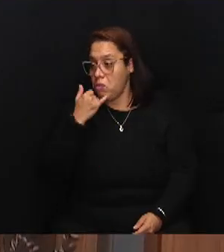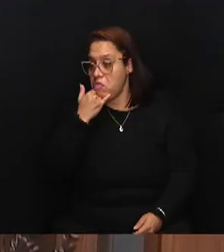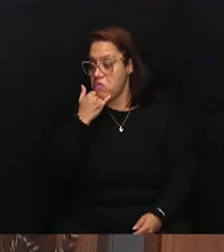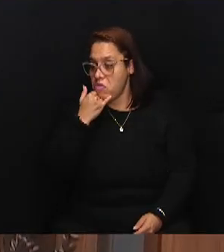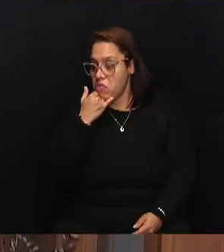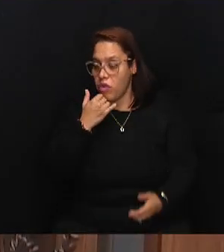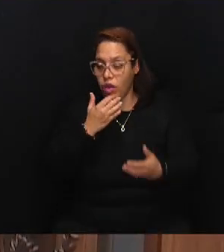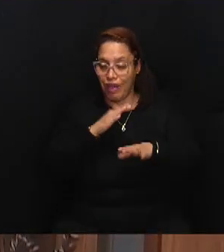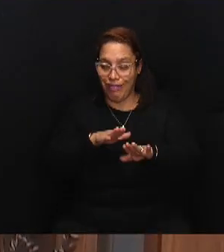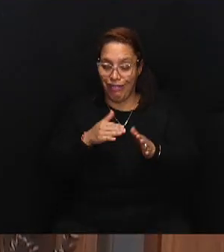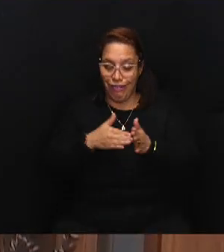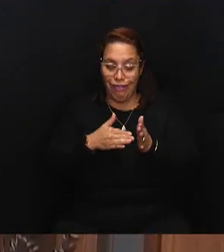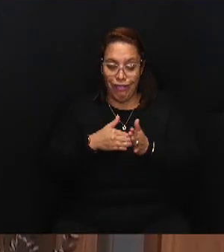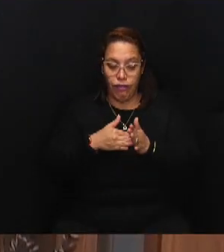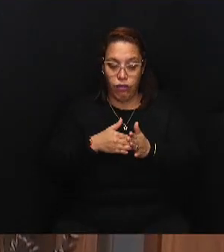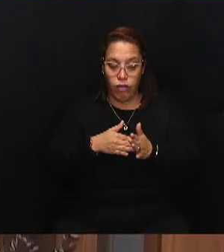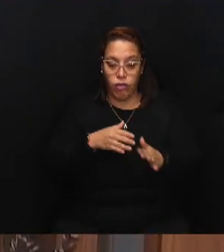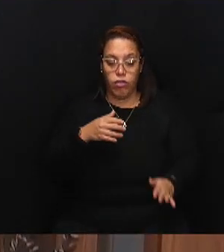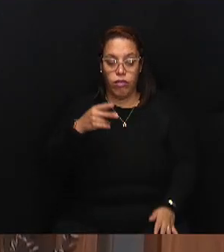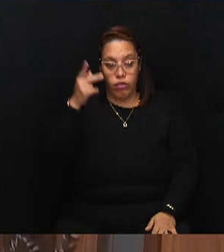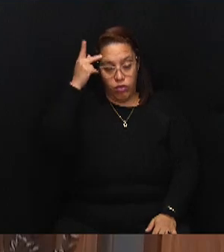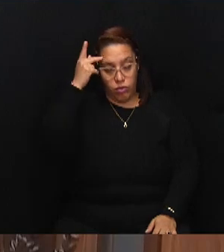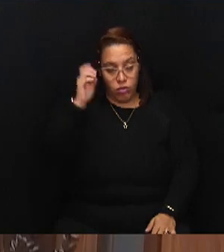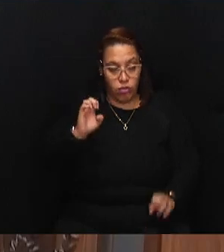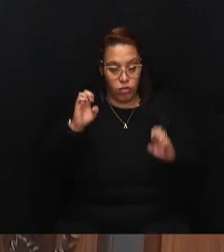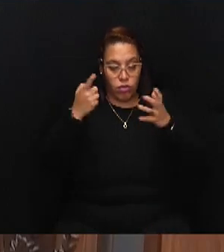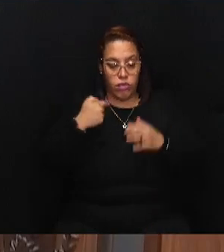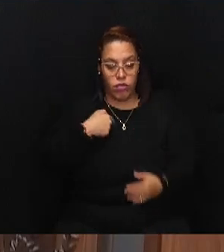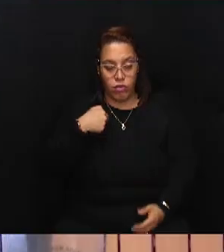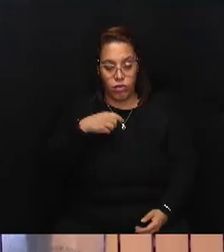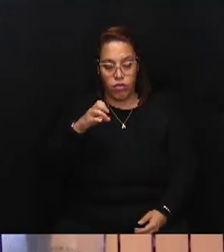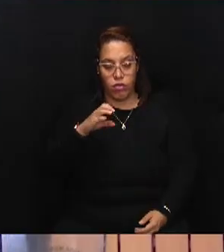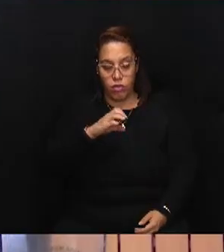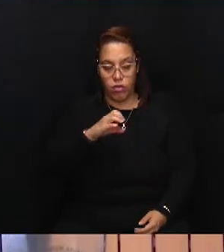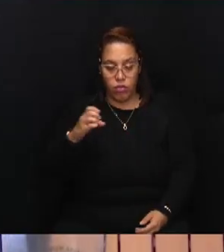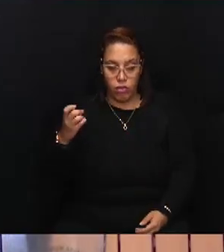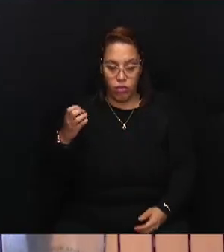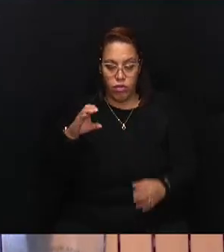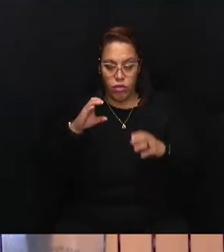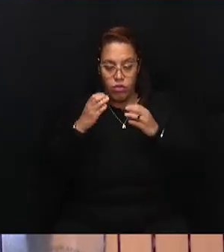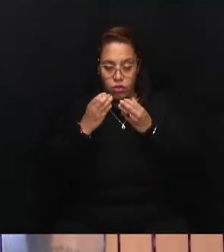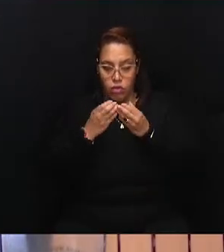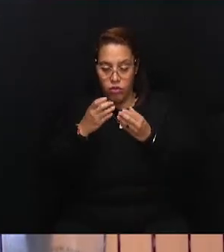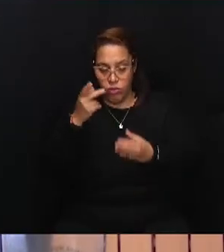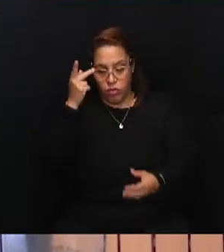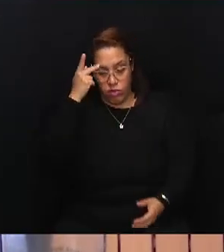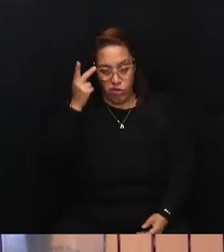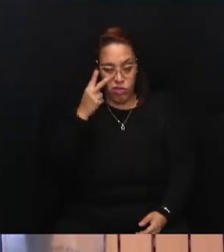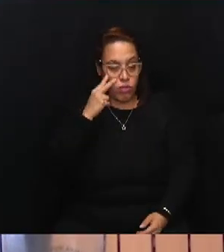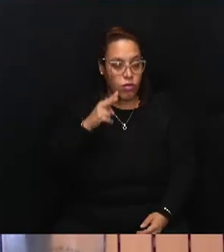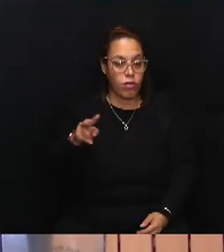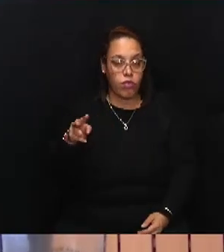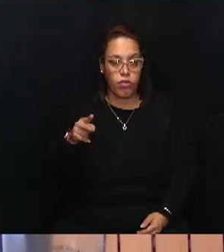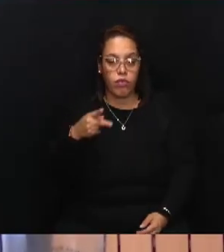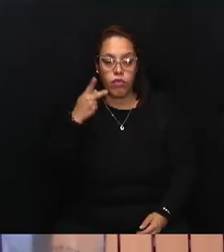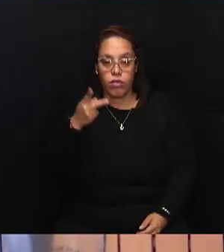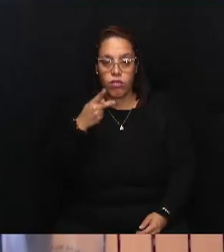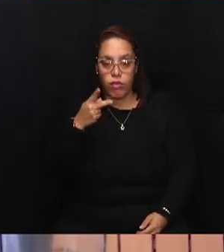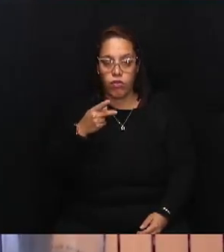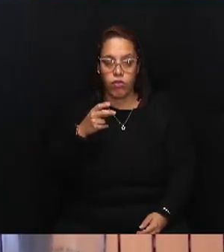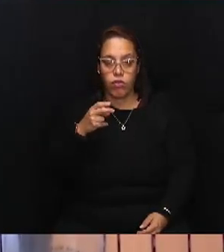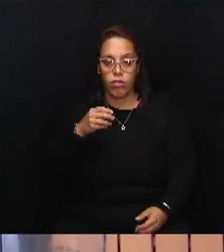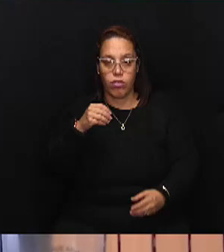evento sexta-feira passada em São Paulo, num congresso em São Paulo, que eu vi eles falarem muito do